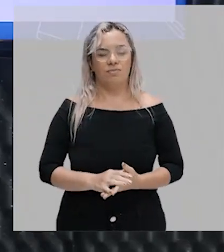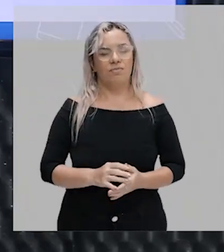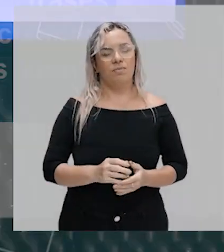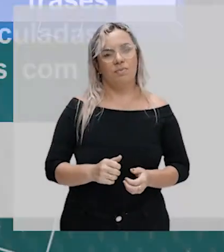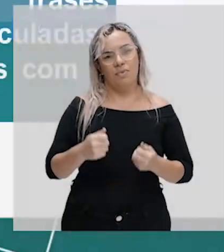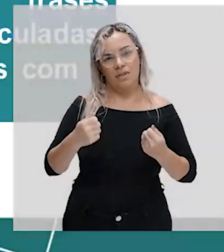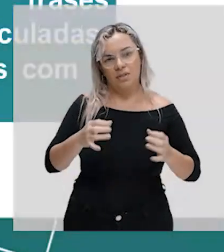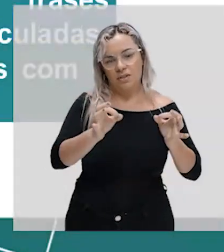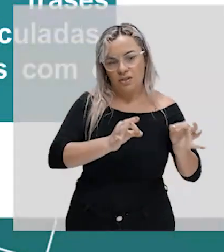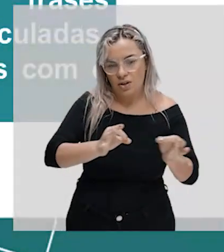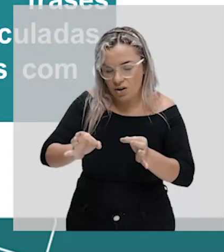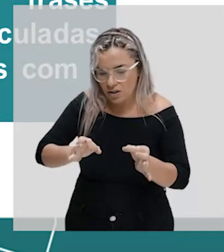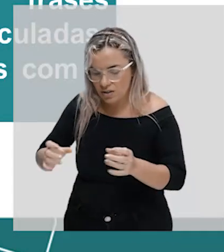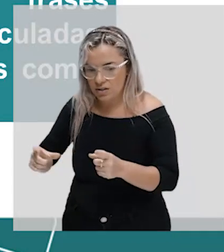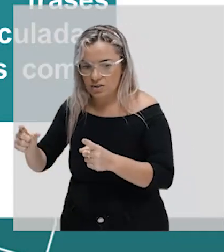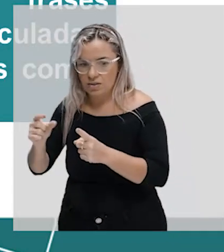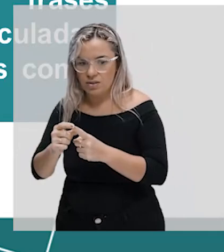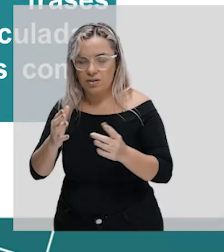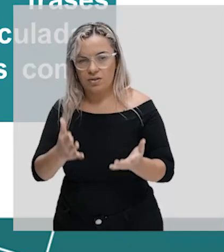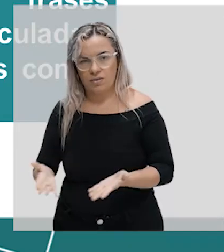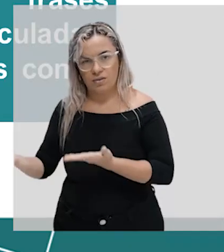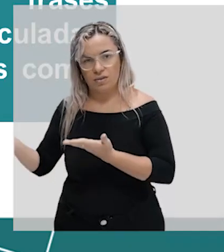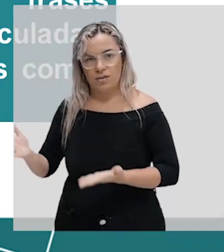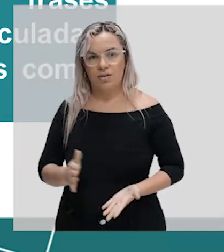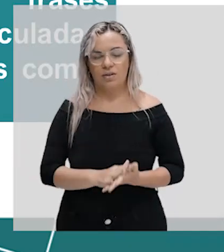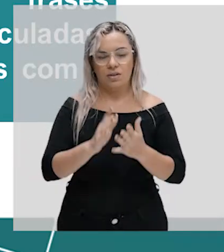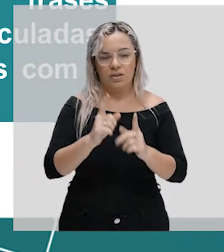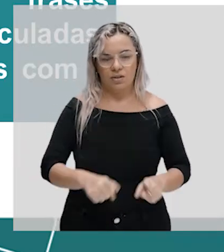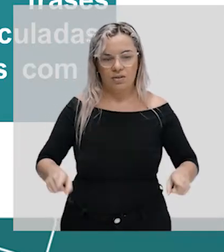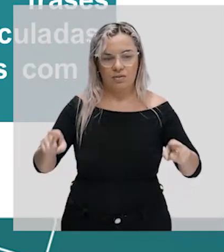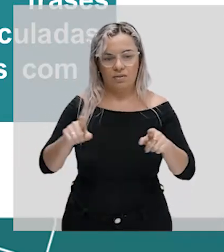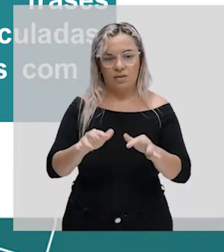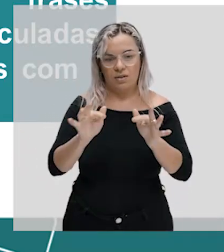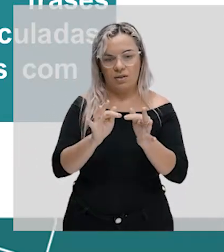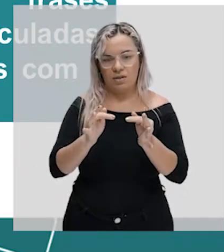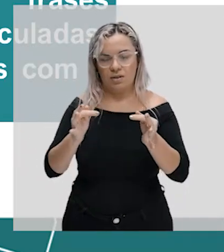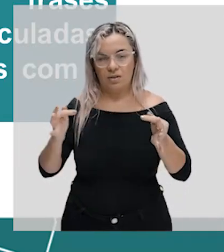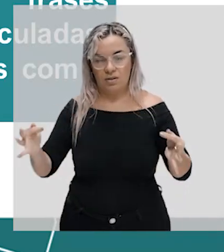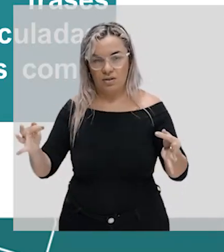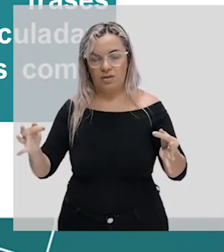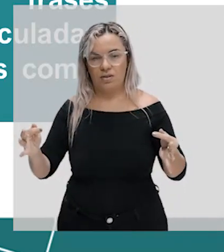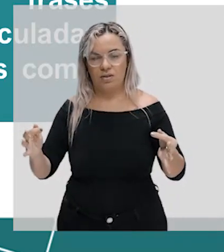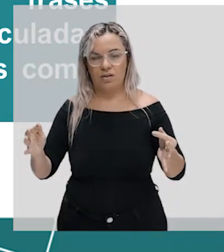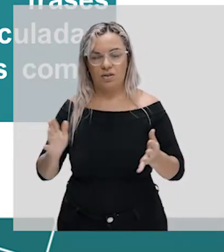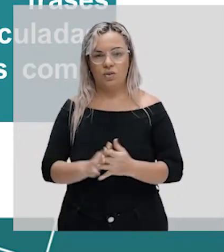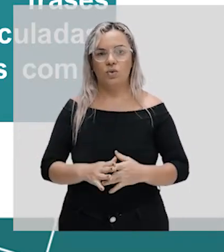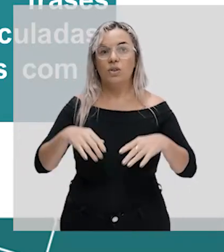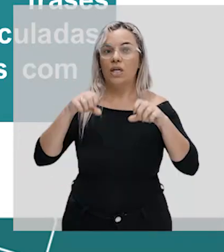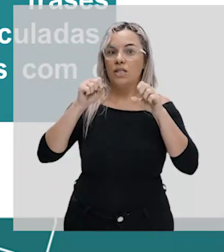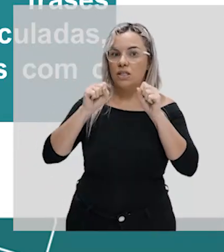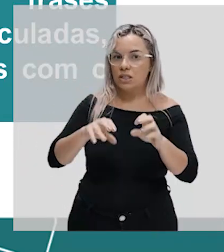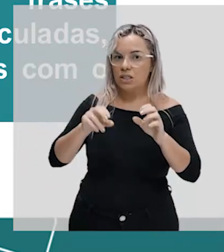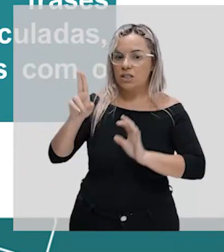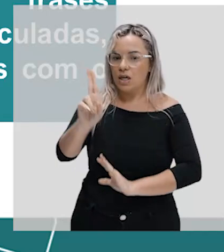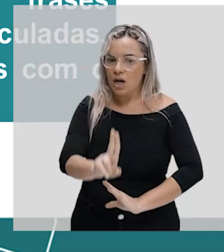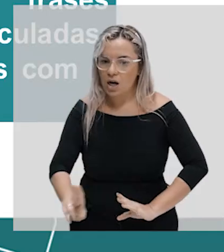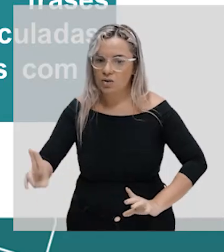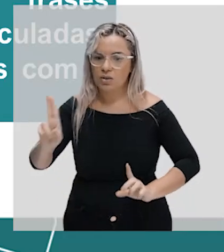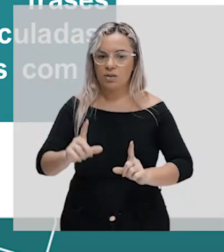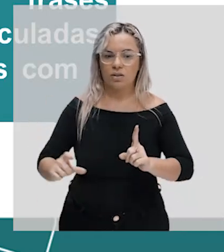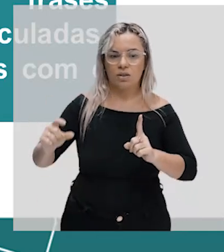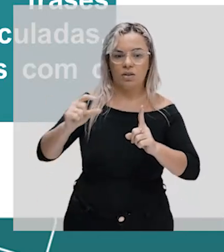A sintaxe também vai nos ensinar a usar esses signos, ou seja, usar essas palavras, fazendo uma